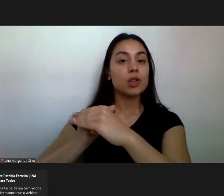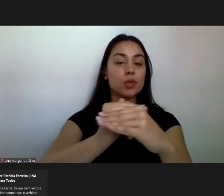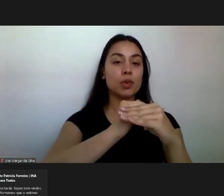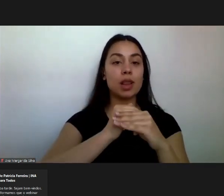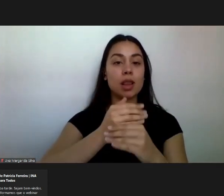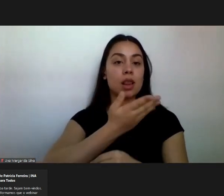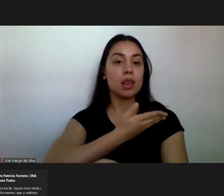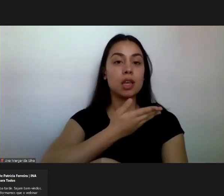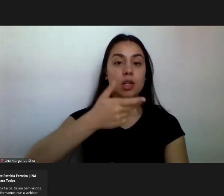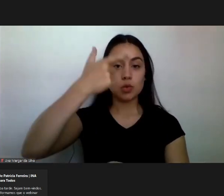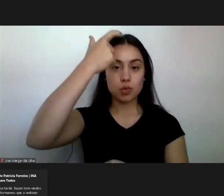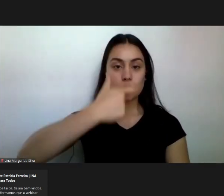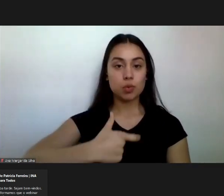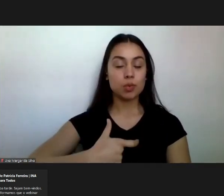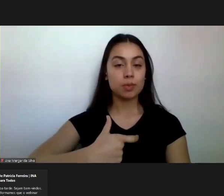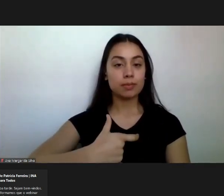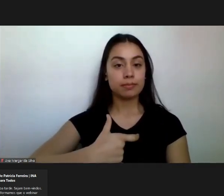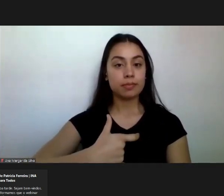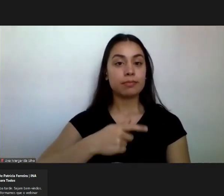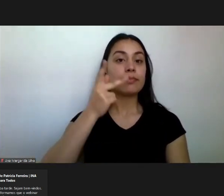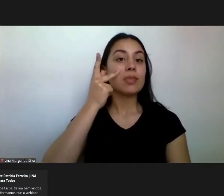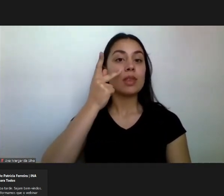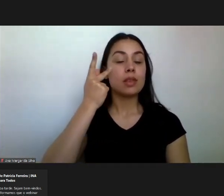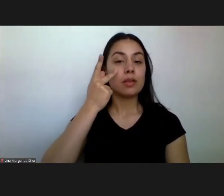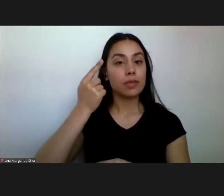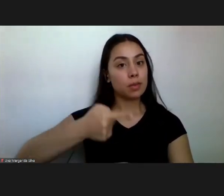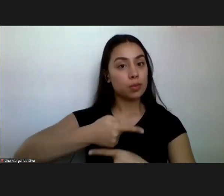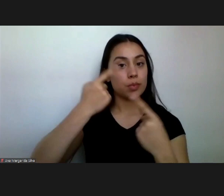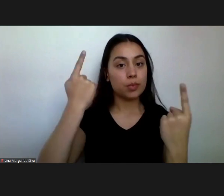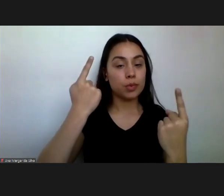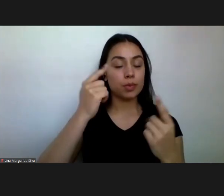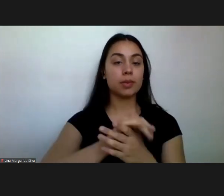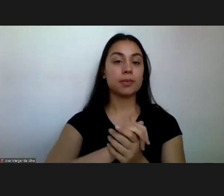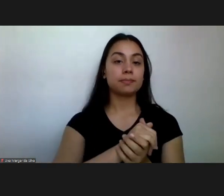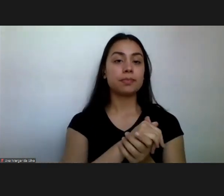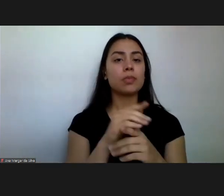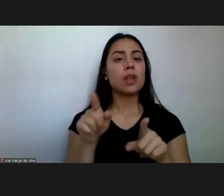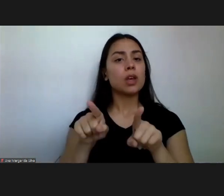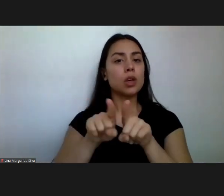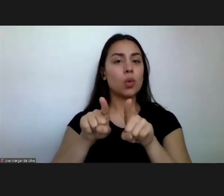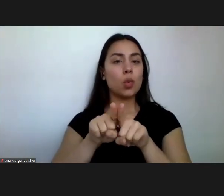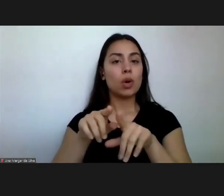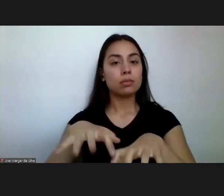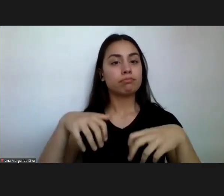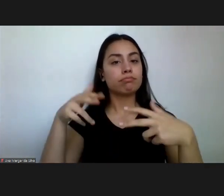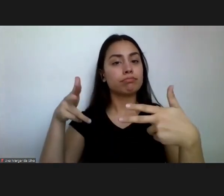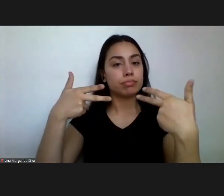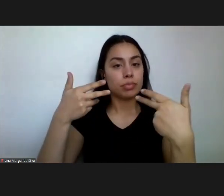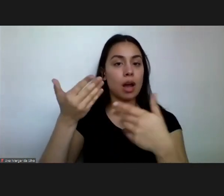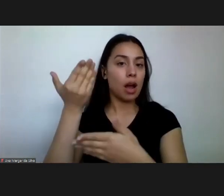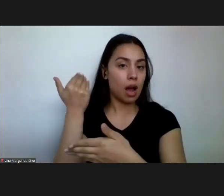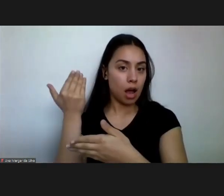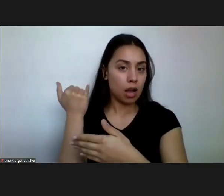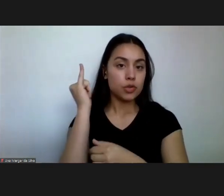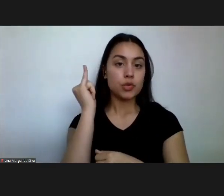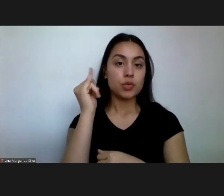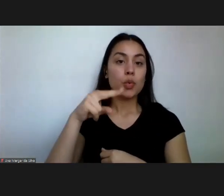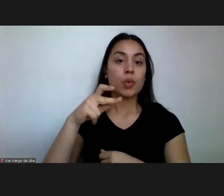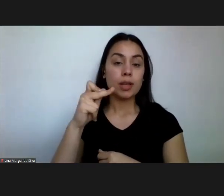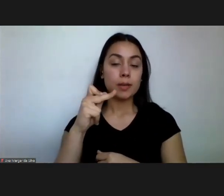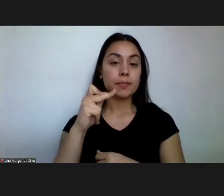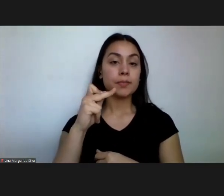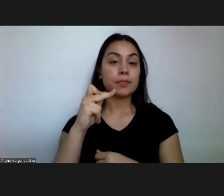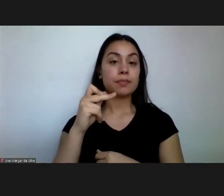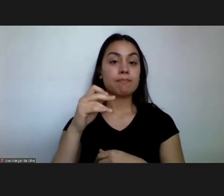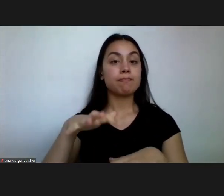fundamentais nos diversos planos da vida pública. À semelhança das anteriores conferências organizadas pelo INA, esta sessão